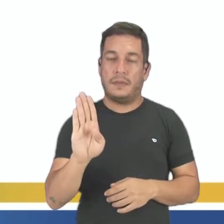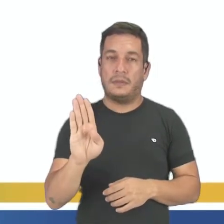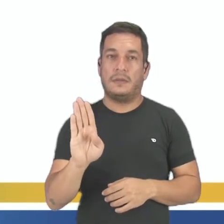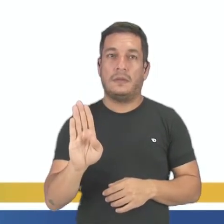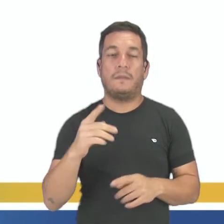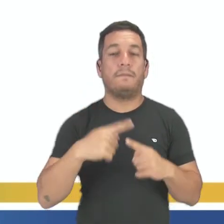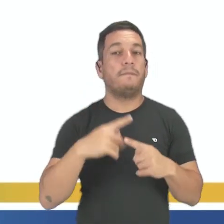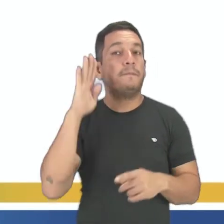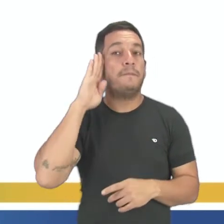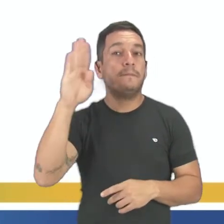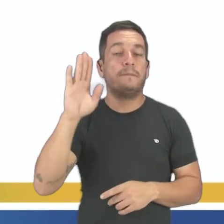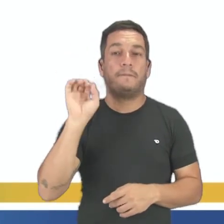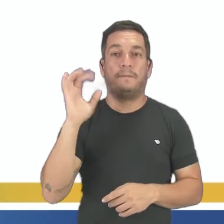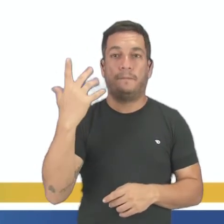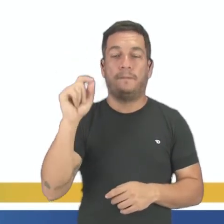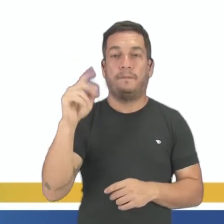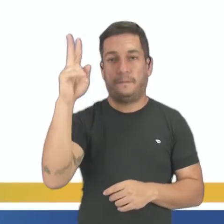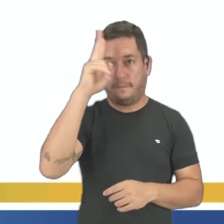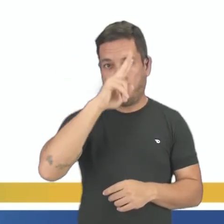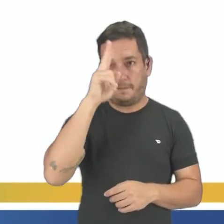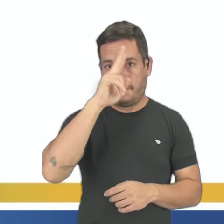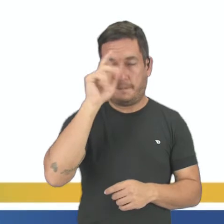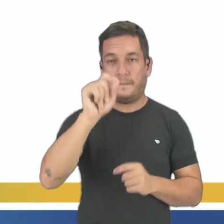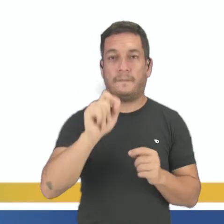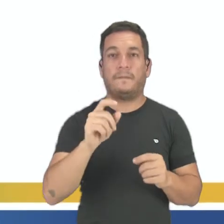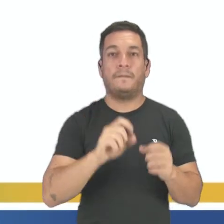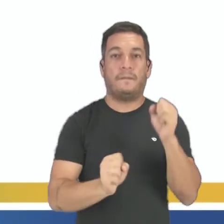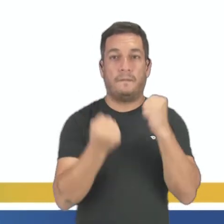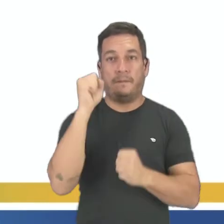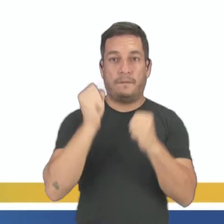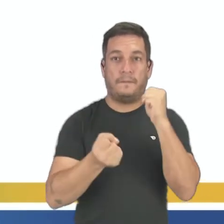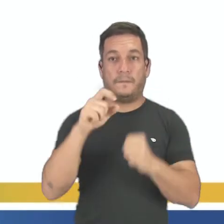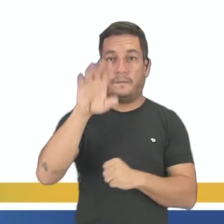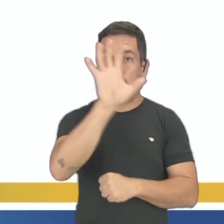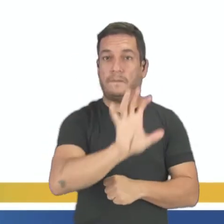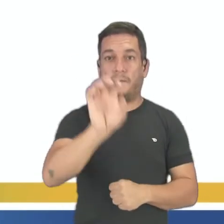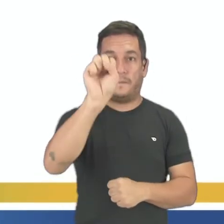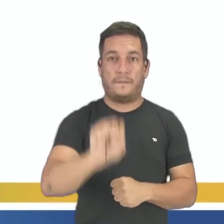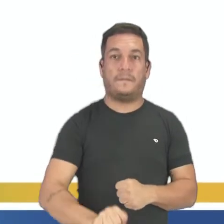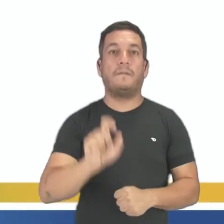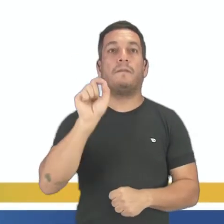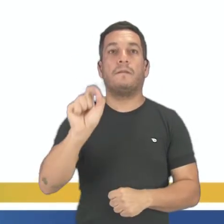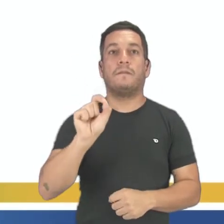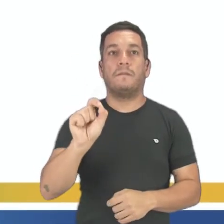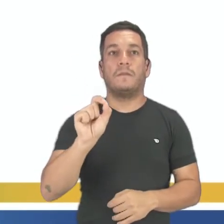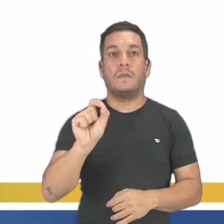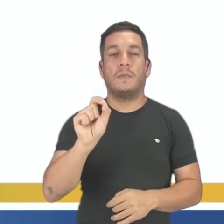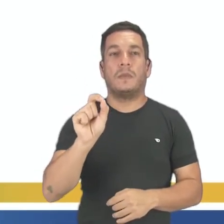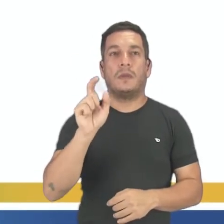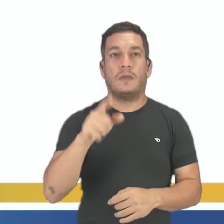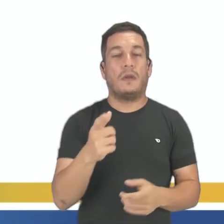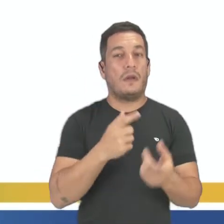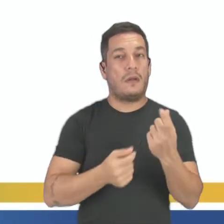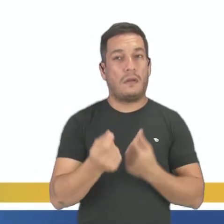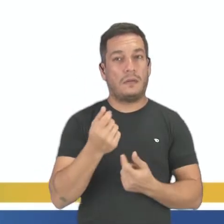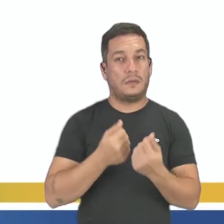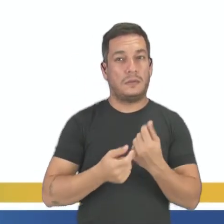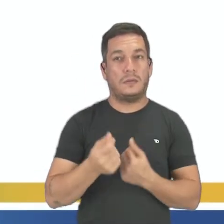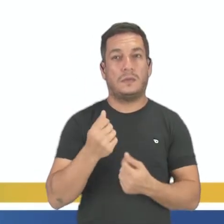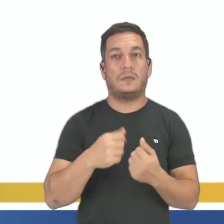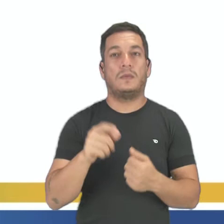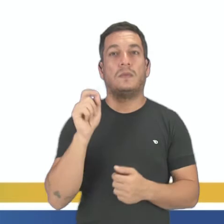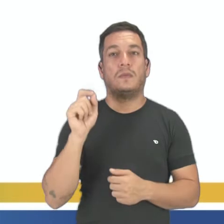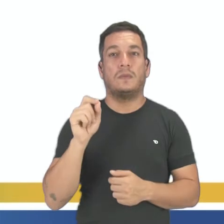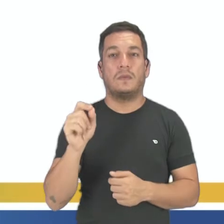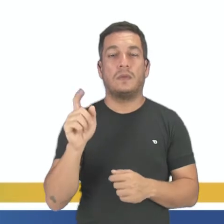a principal causa para a história da concentração industrial brasileira na região sudeste deve-se ao fato de que a hegemonia econômica já